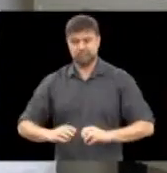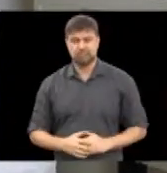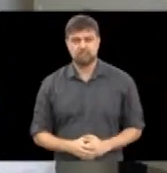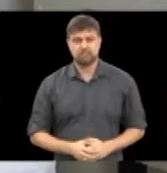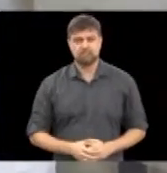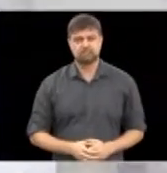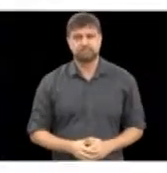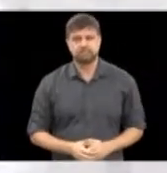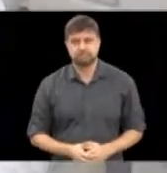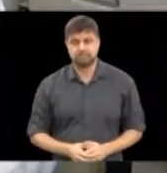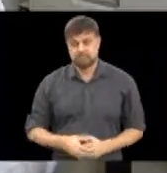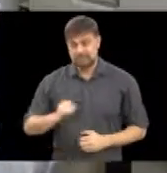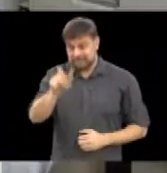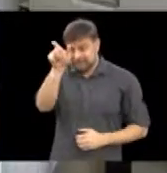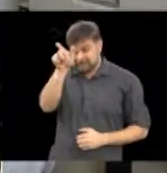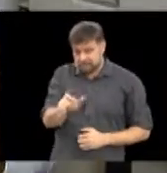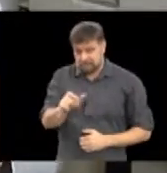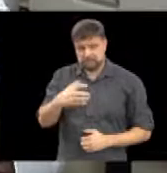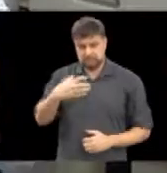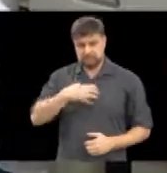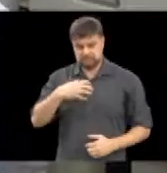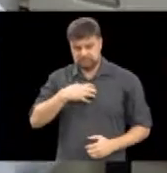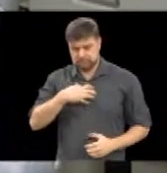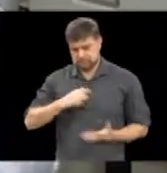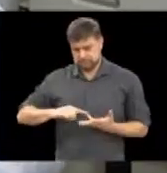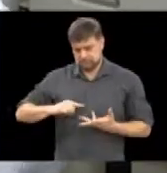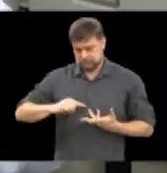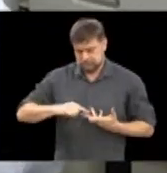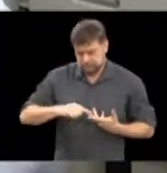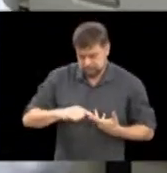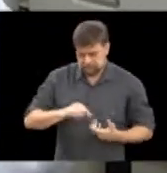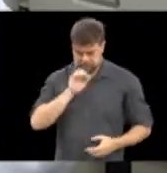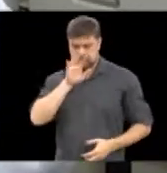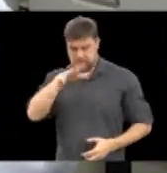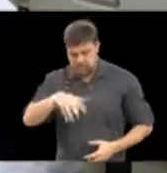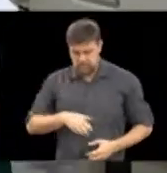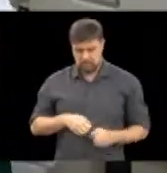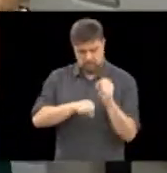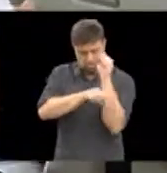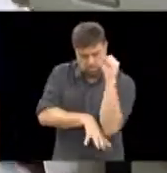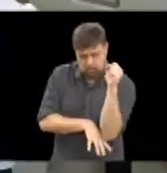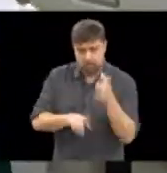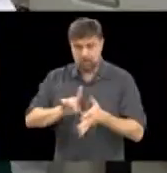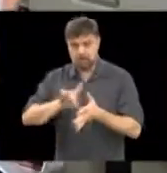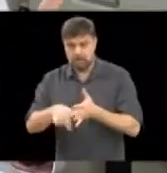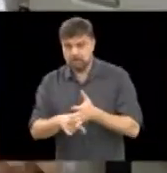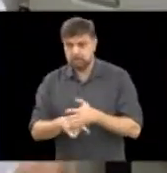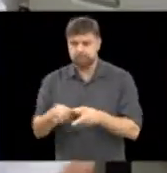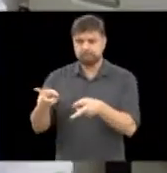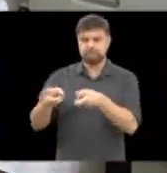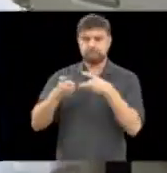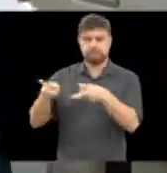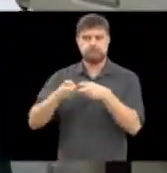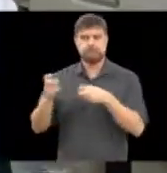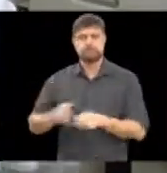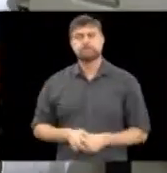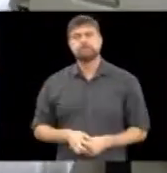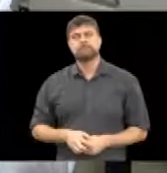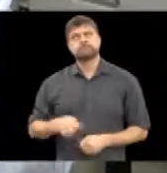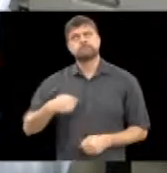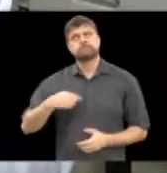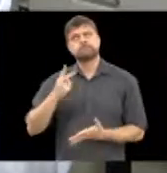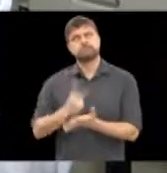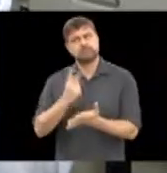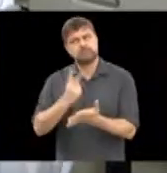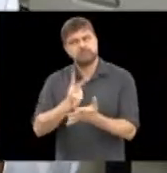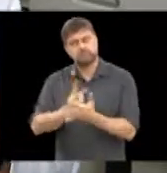nesse grupo de pacientes. E se o paciente sentir esses sintomas logo depois, se for relacionado, houver uma